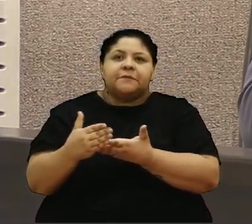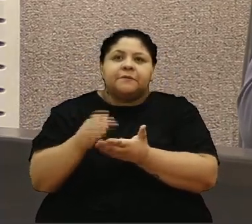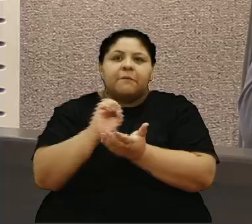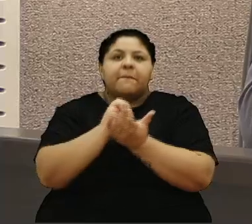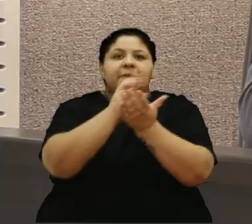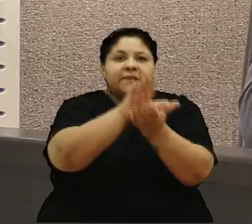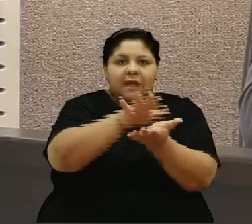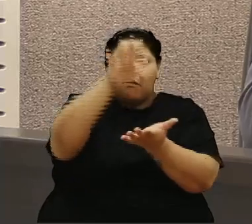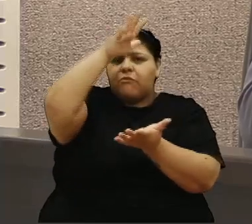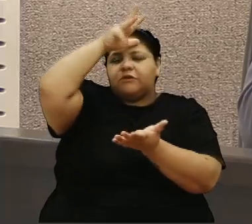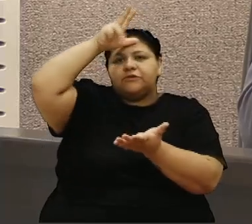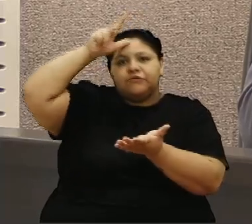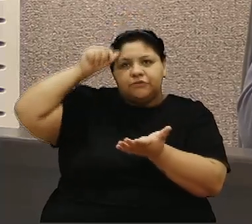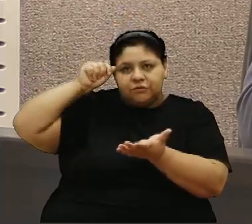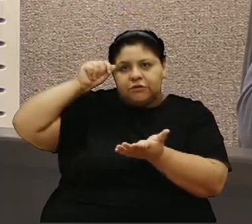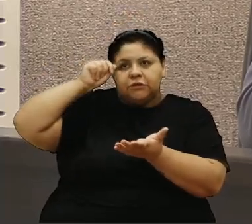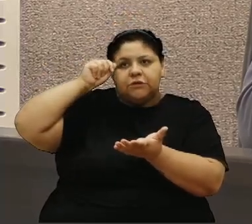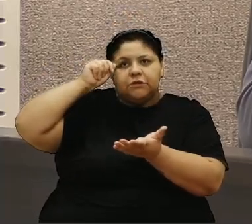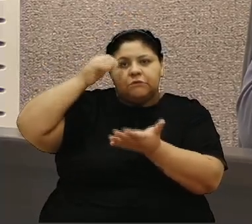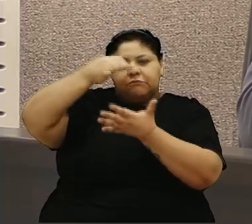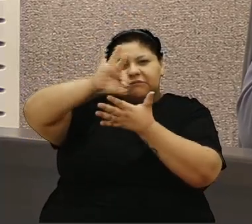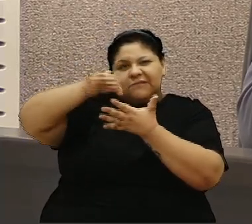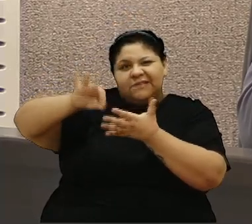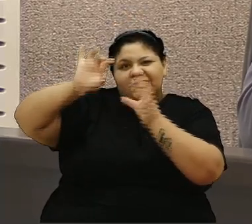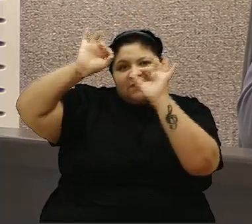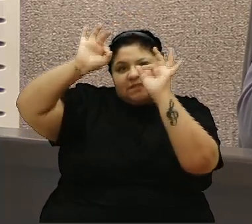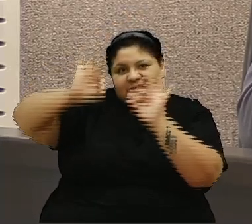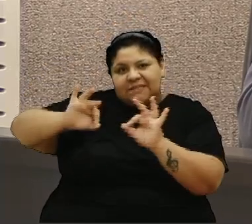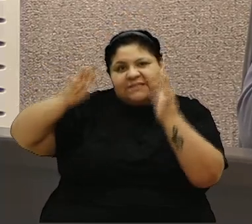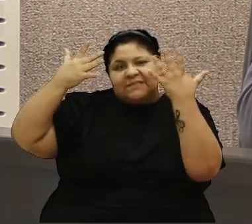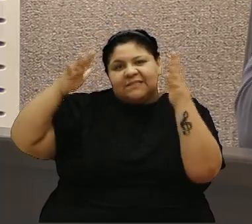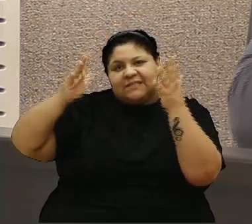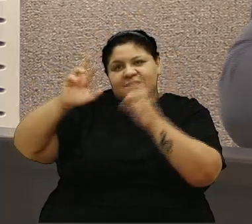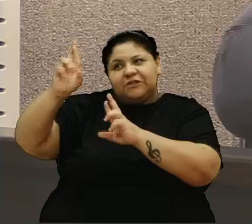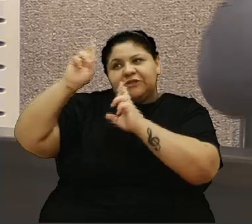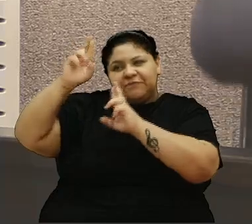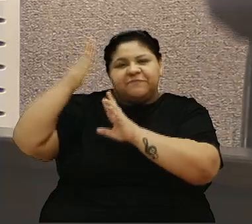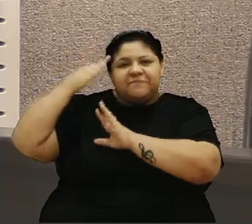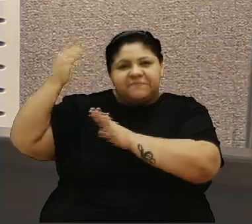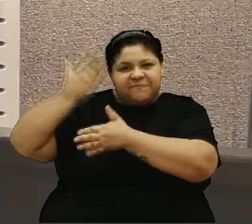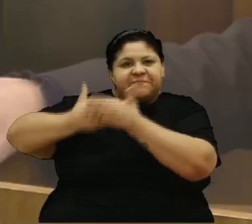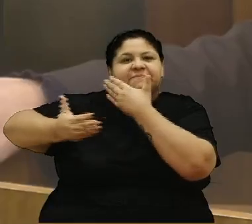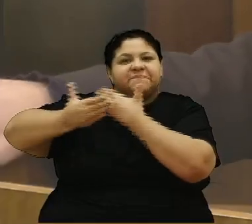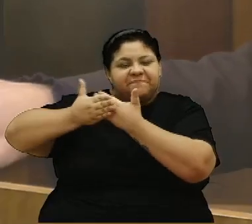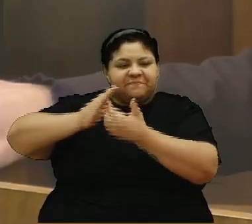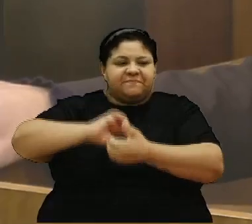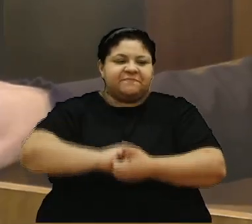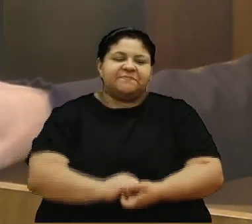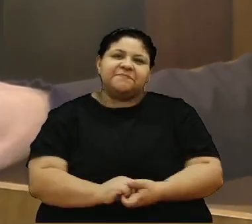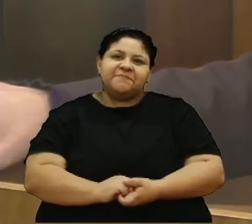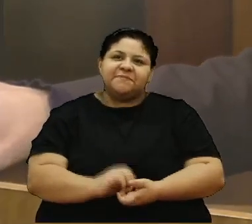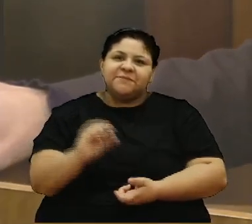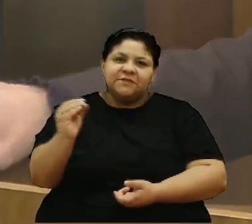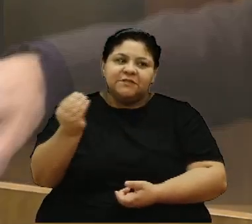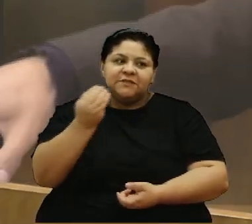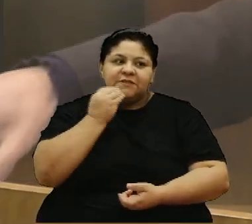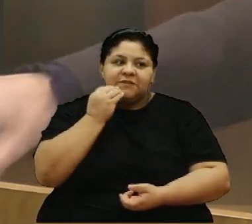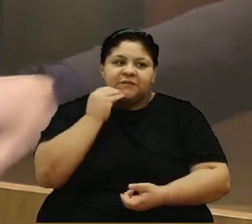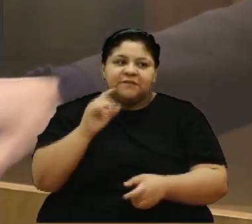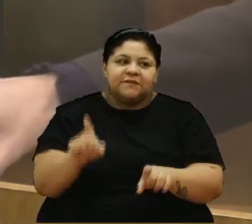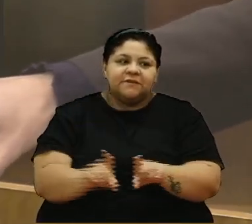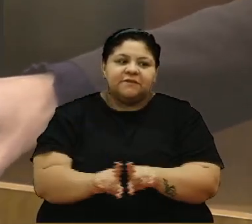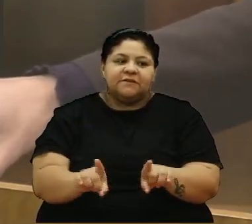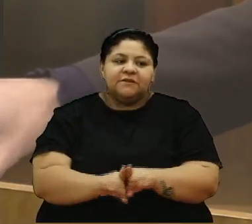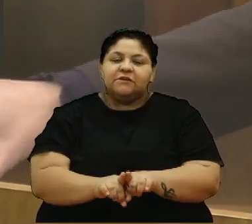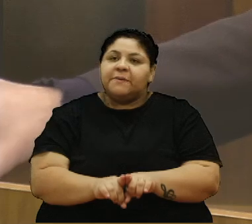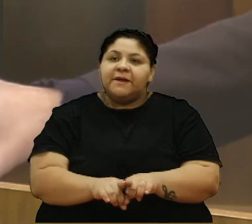termos elementos mais concretos, né? Parabéns e tomara que seja um sucesso para todos nós. Com certeza, agradeço suas considerações. Também